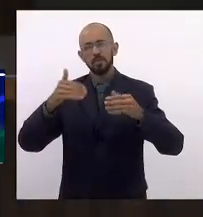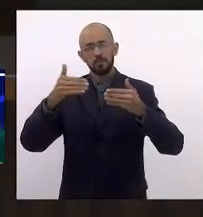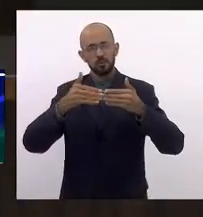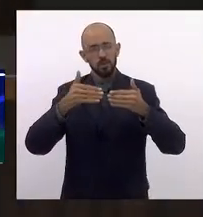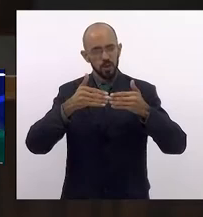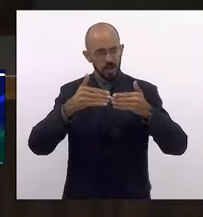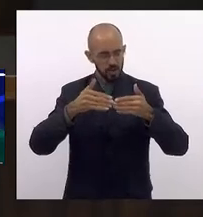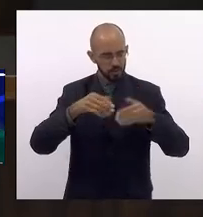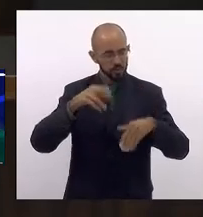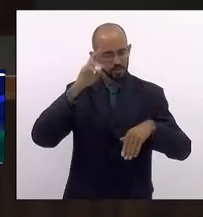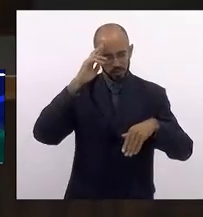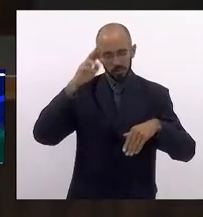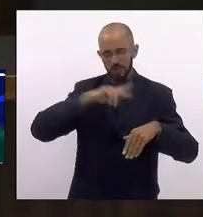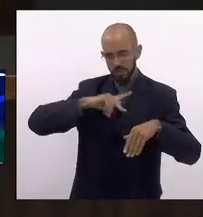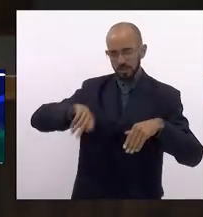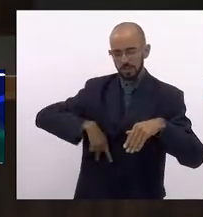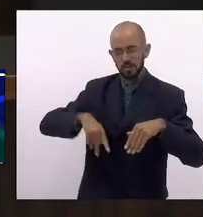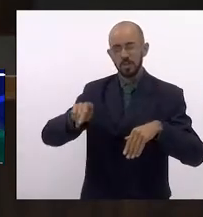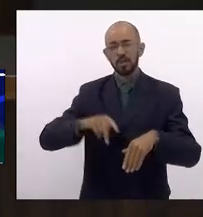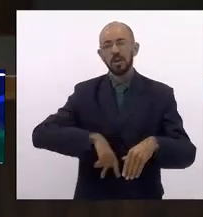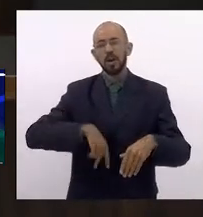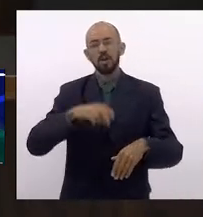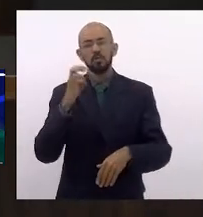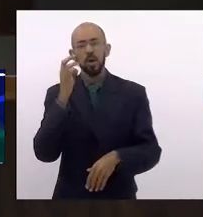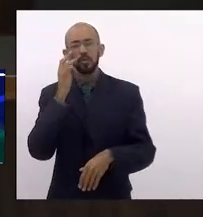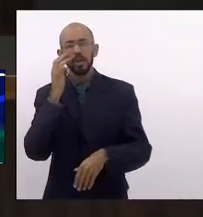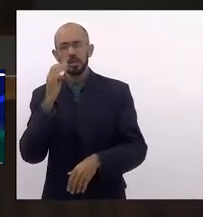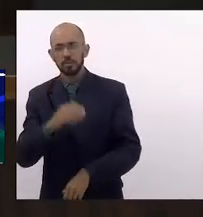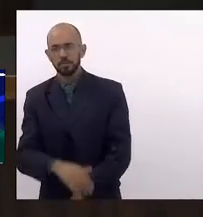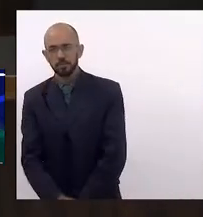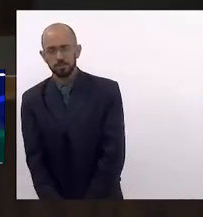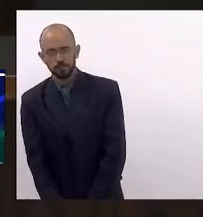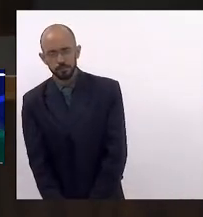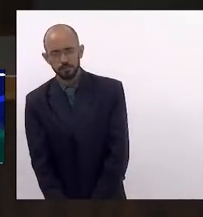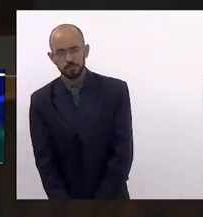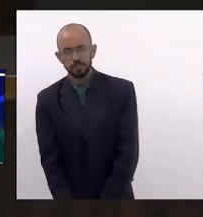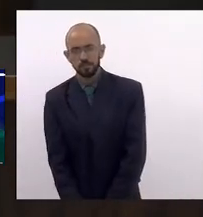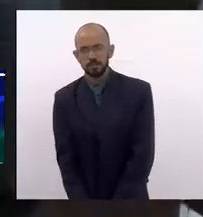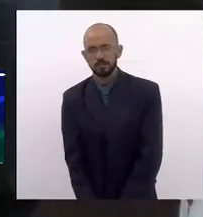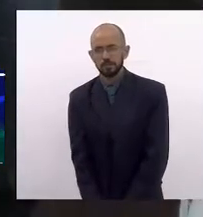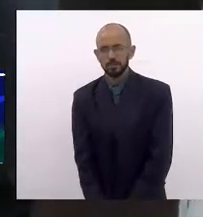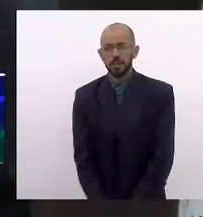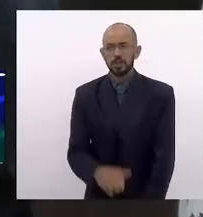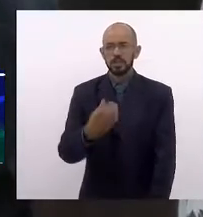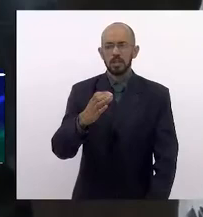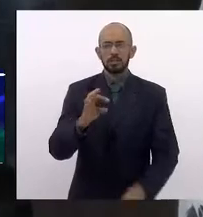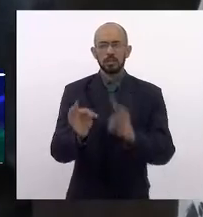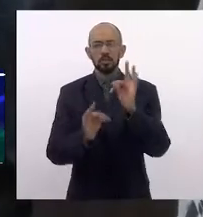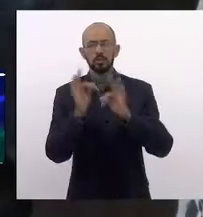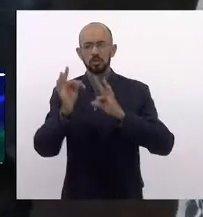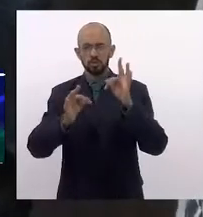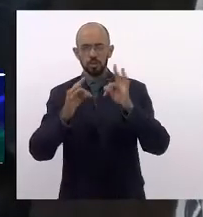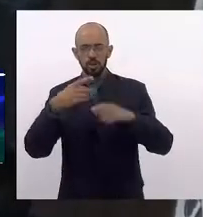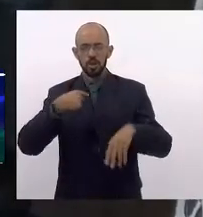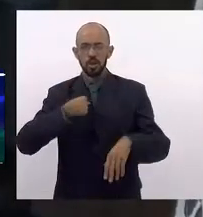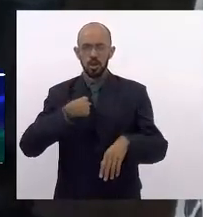pela camisa que certa Cláudia Deputado waldeck Carneiro o seu presidente eu